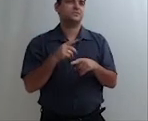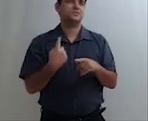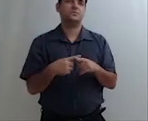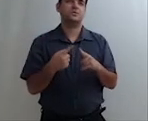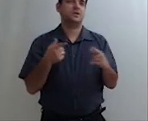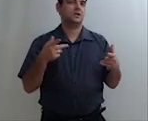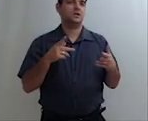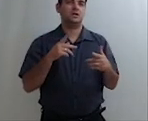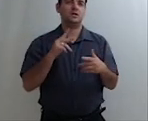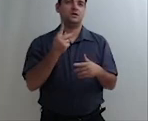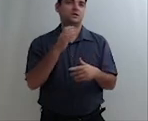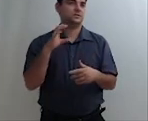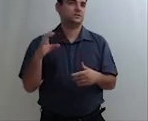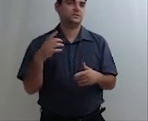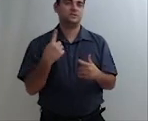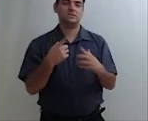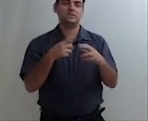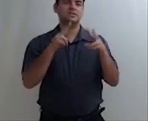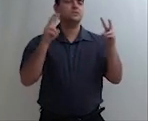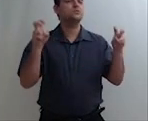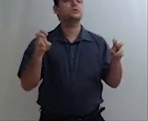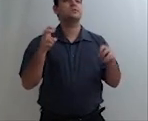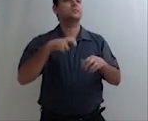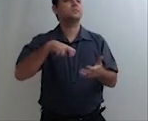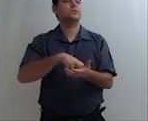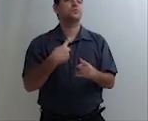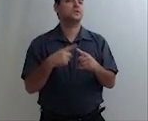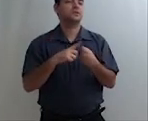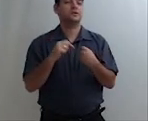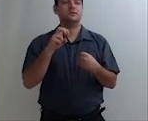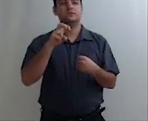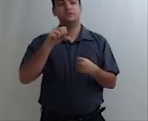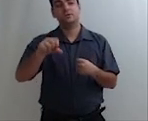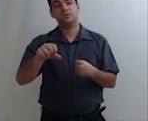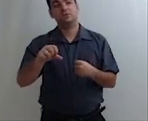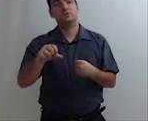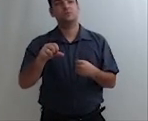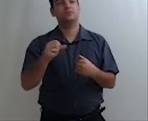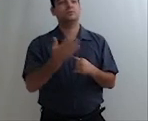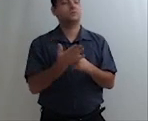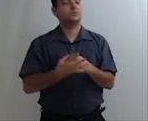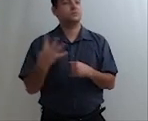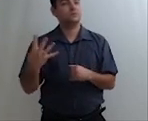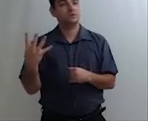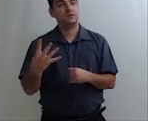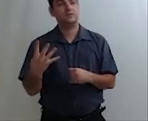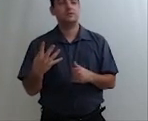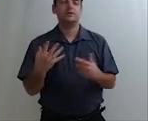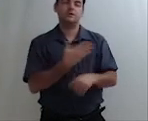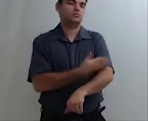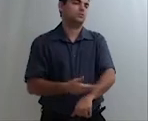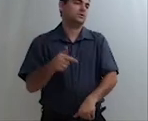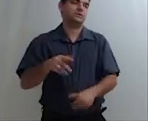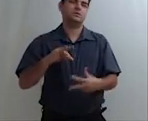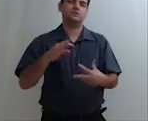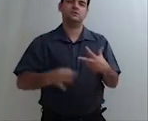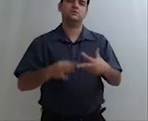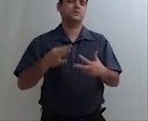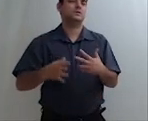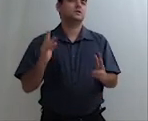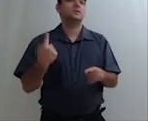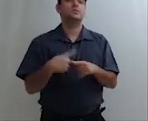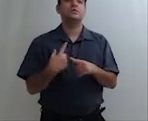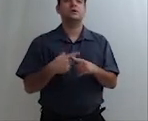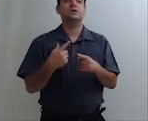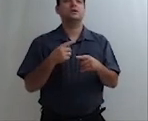regimental na Esfera penal por temos do artigo 1594 e 258 do Regimento do nosso tribunal o agrave regimental em matéria penal